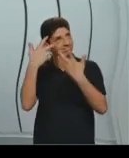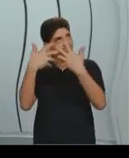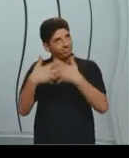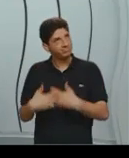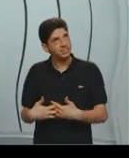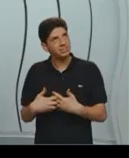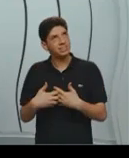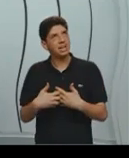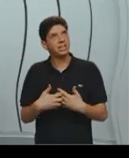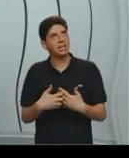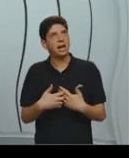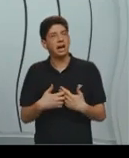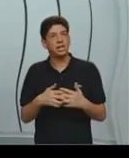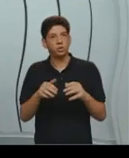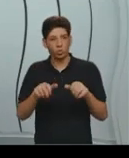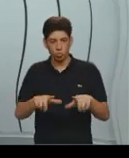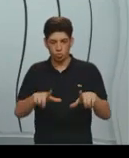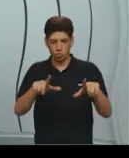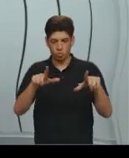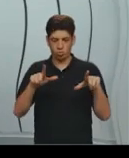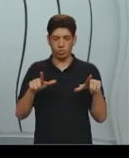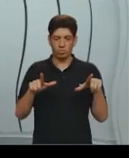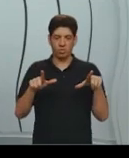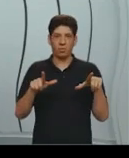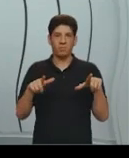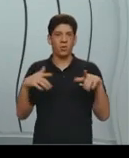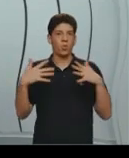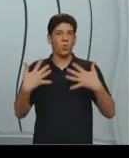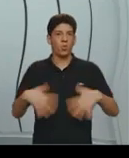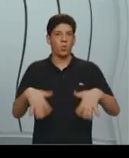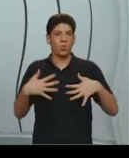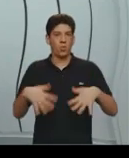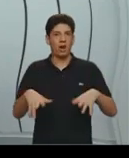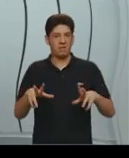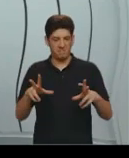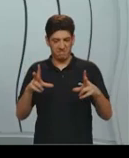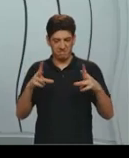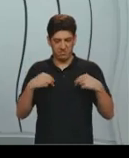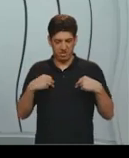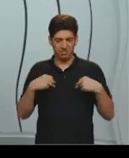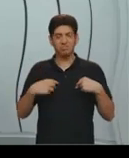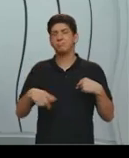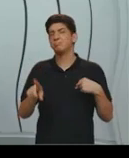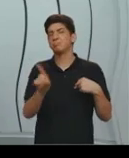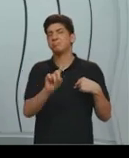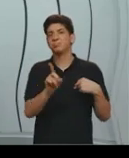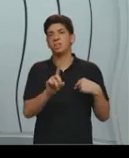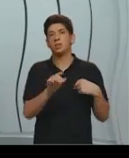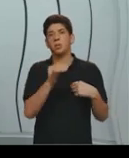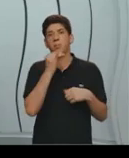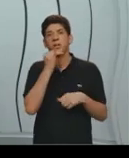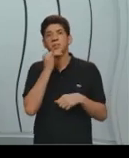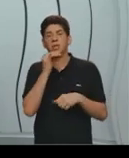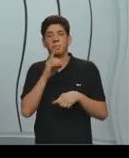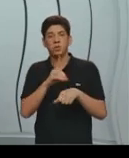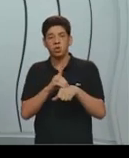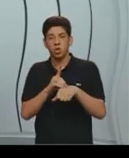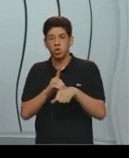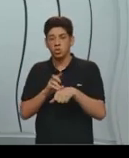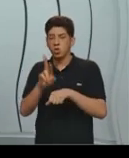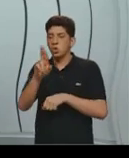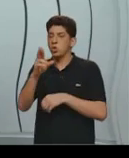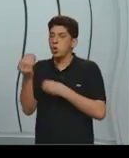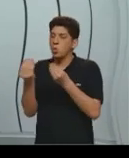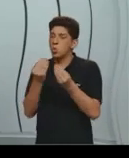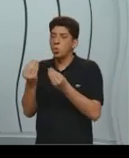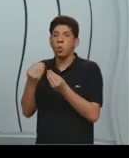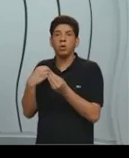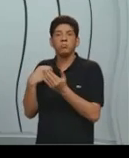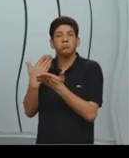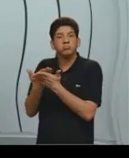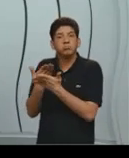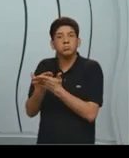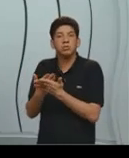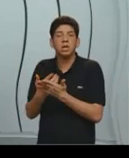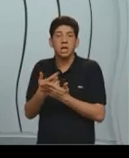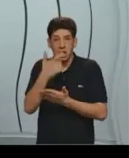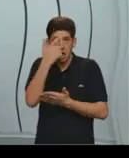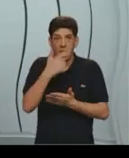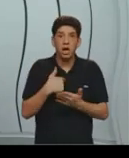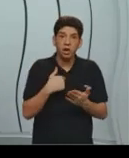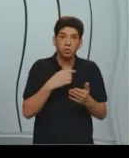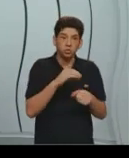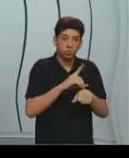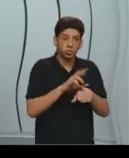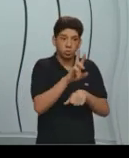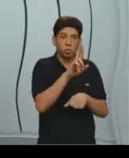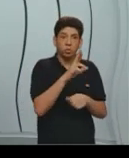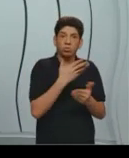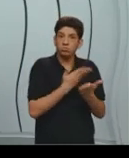é um privilégio, isso é uma coisa muito antiga que a gente tem que tirar, né, gente? Por exemplo, ser doutor é só estudar um pouquinho. Eu, por exemplo, estou fazendo doutorado agora. Quer